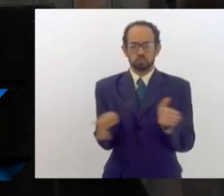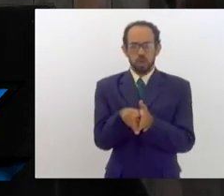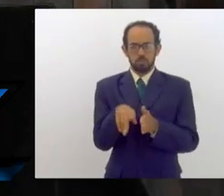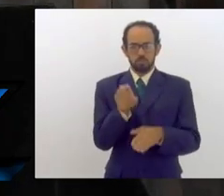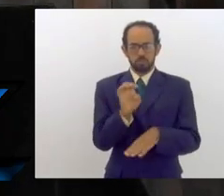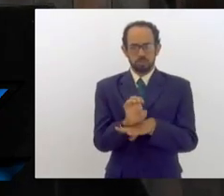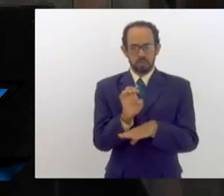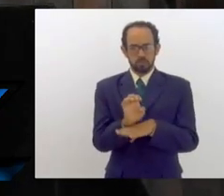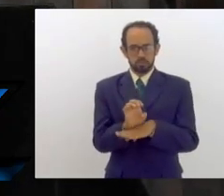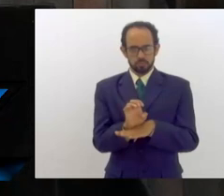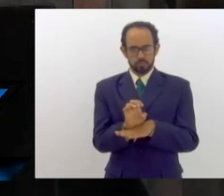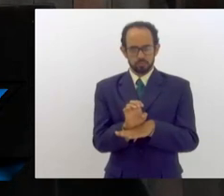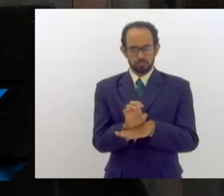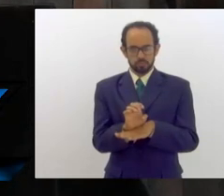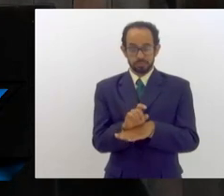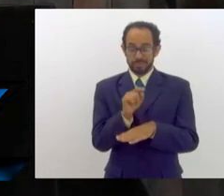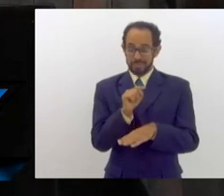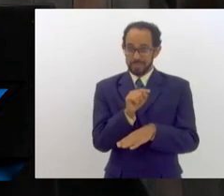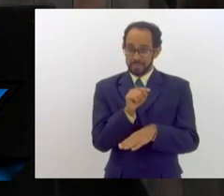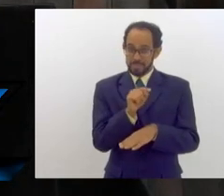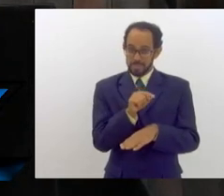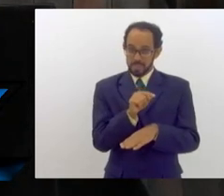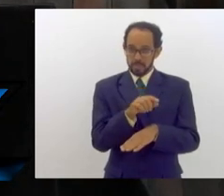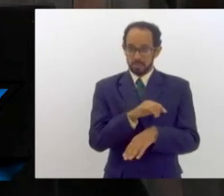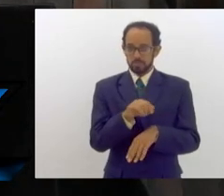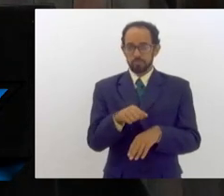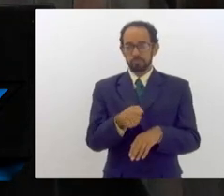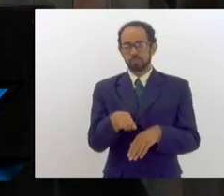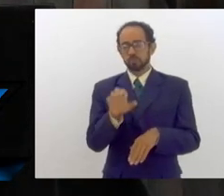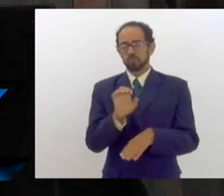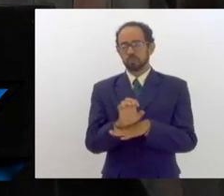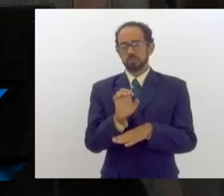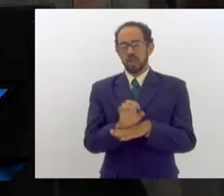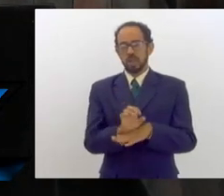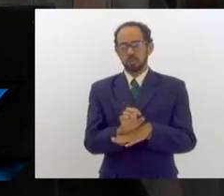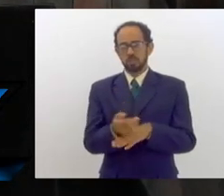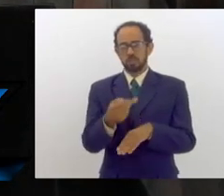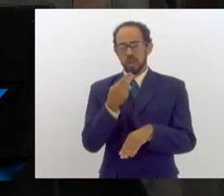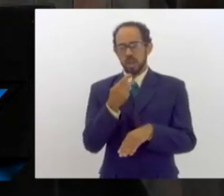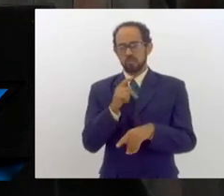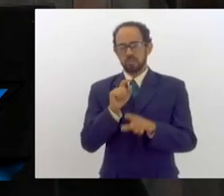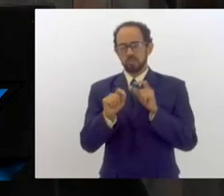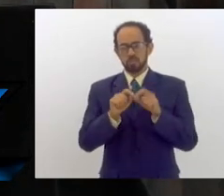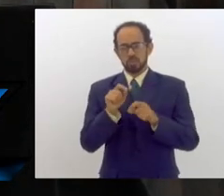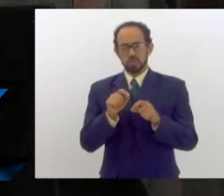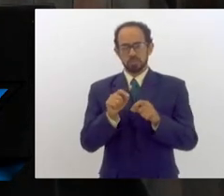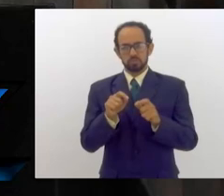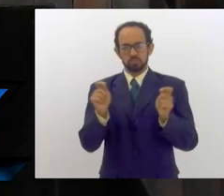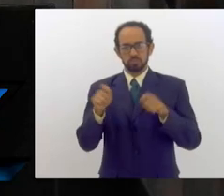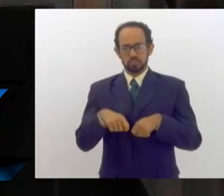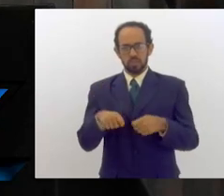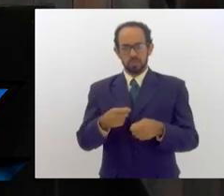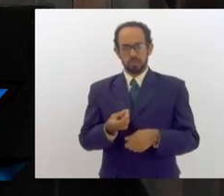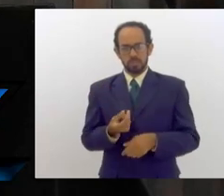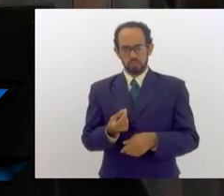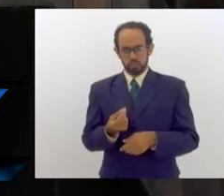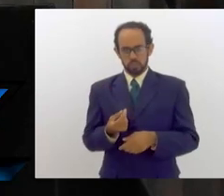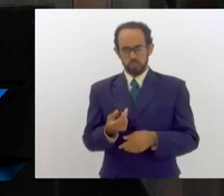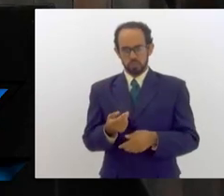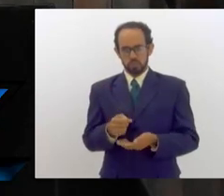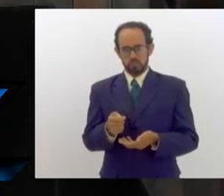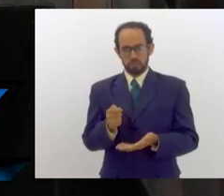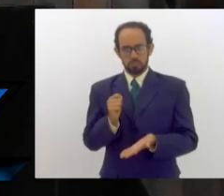e naquela oportunidade o estado alegava e era verdadeiro que ele não tinha dinheiro para manter